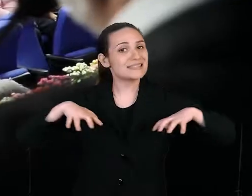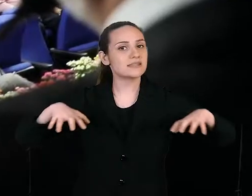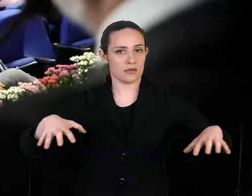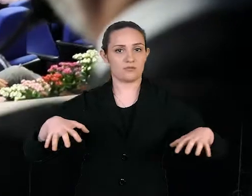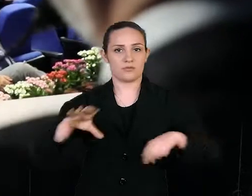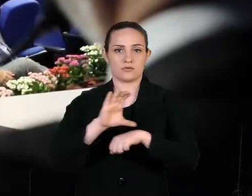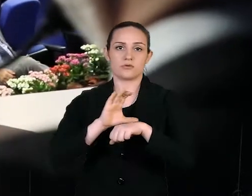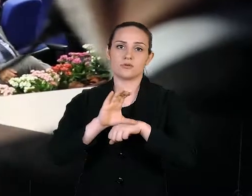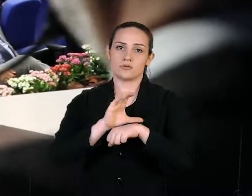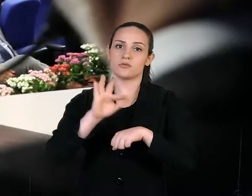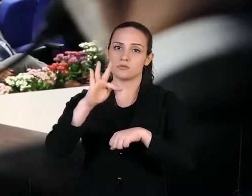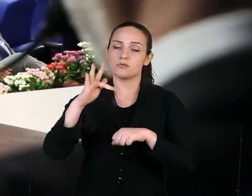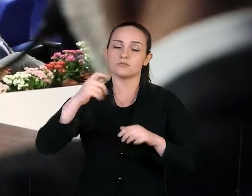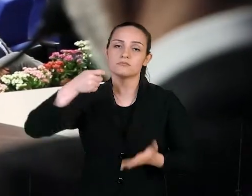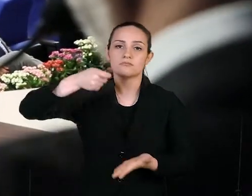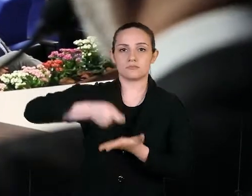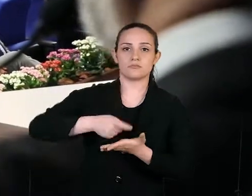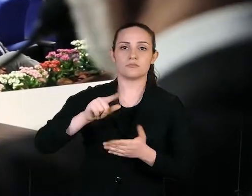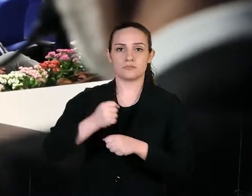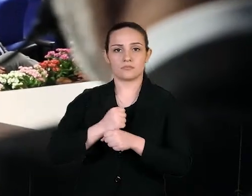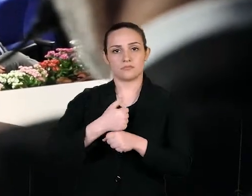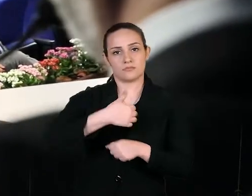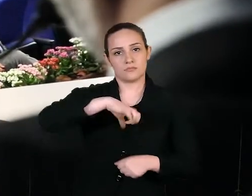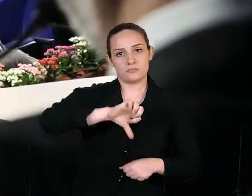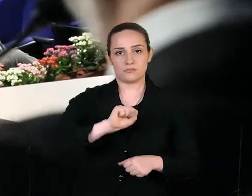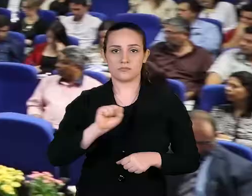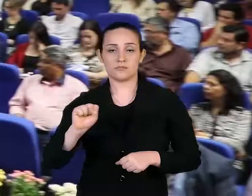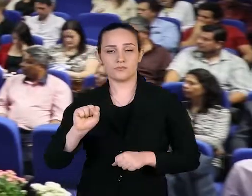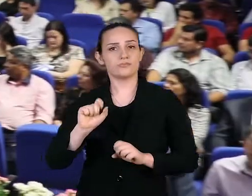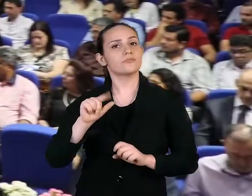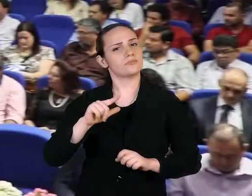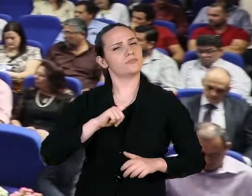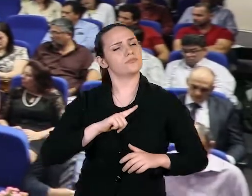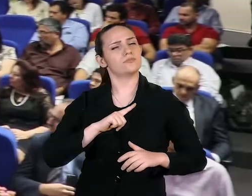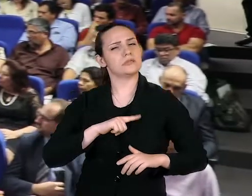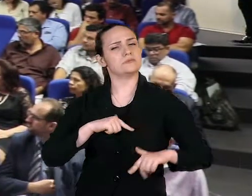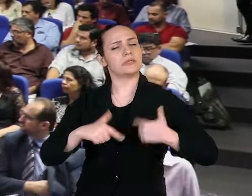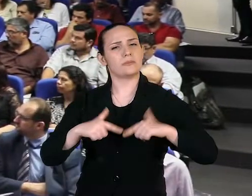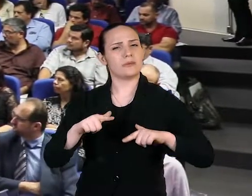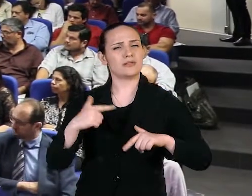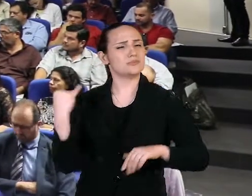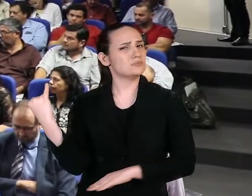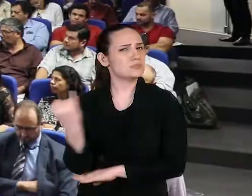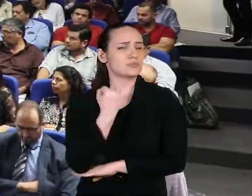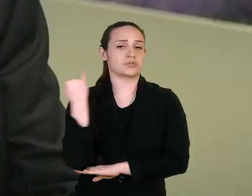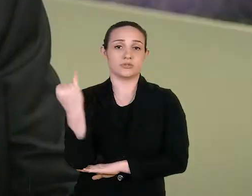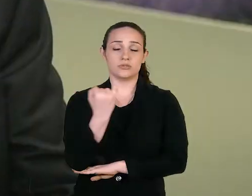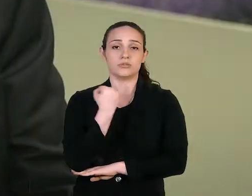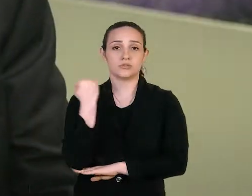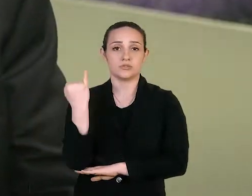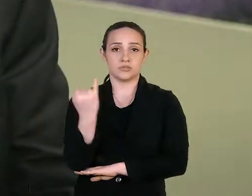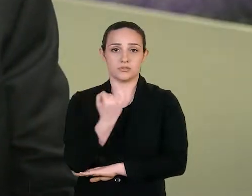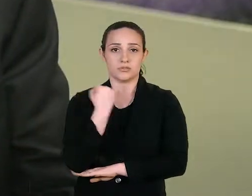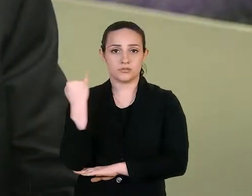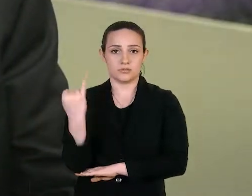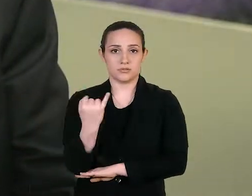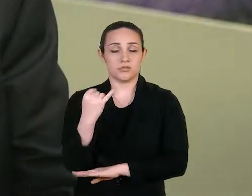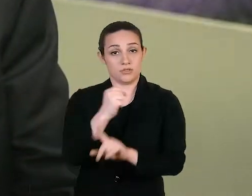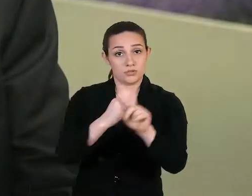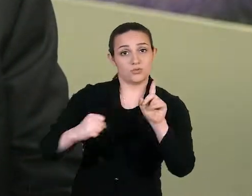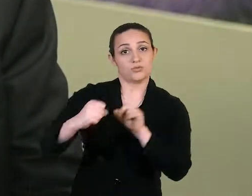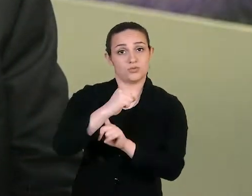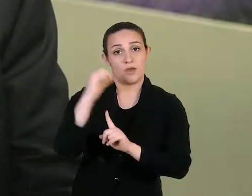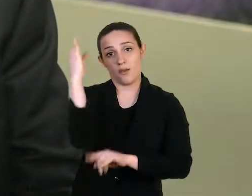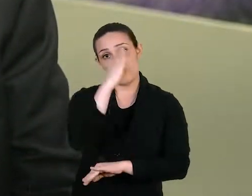pela Constituição de 88, e presta um relevante serviço à